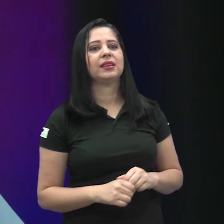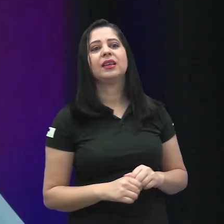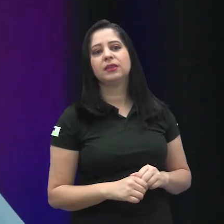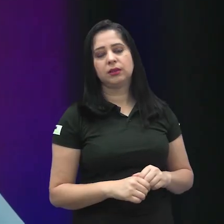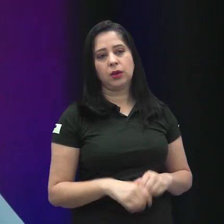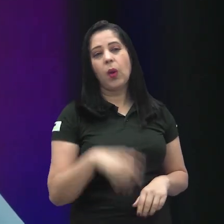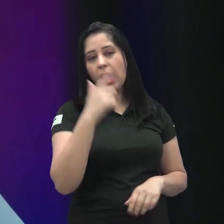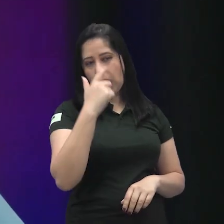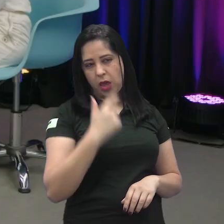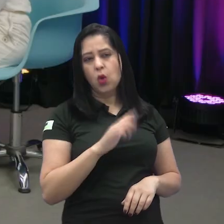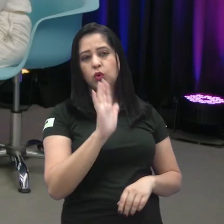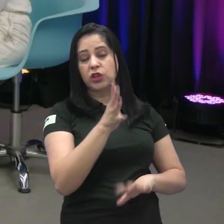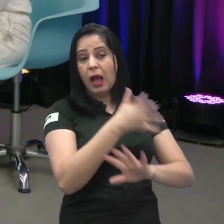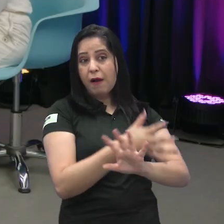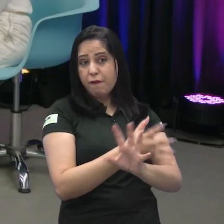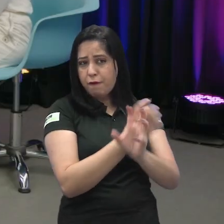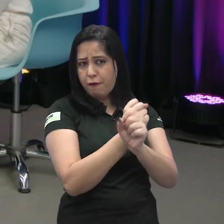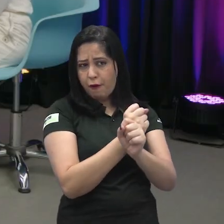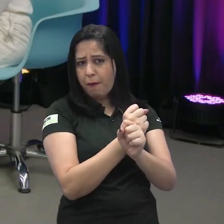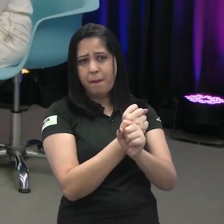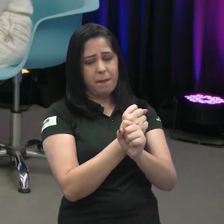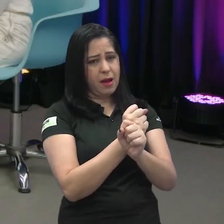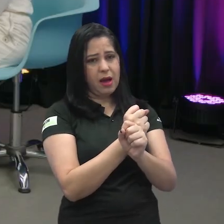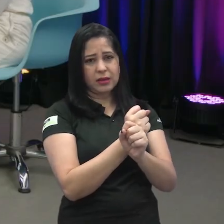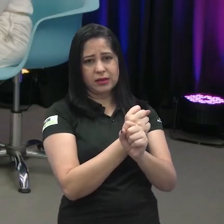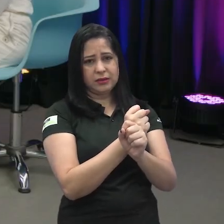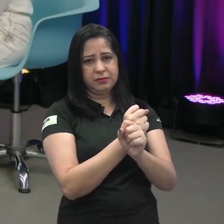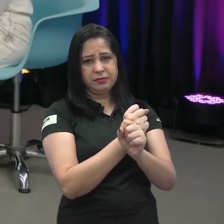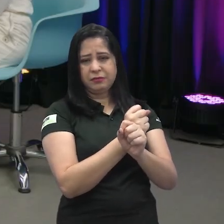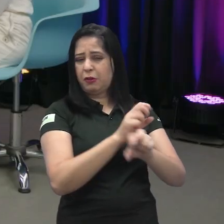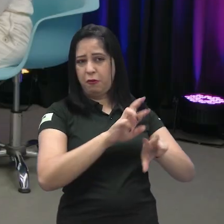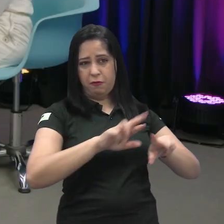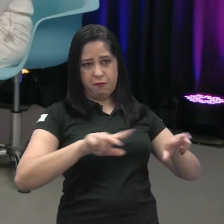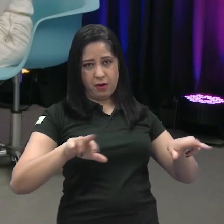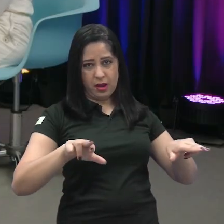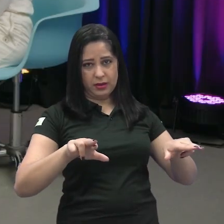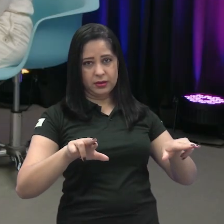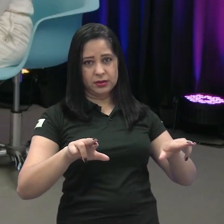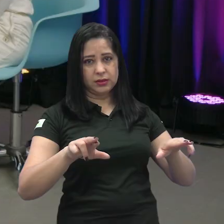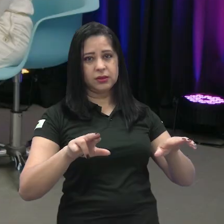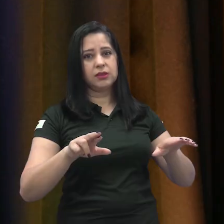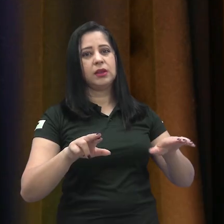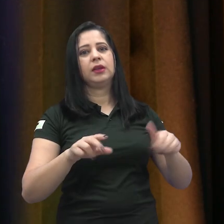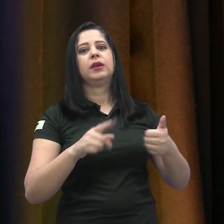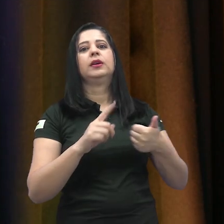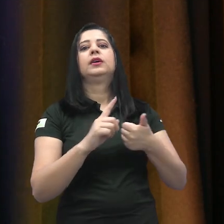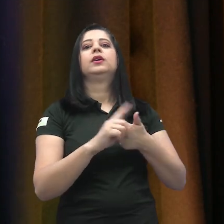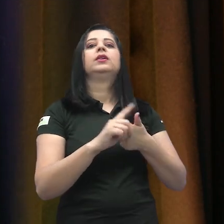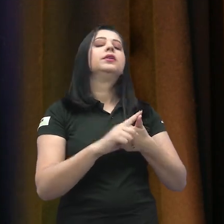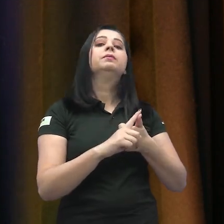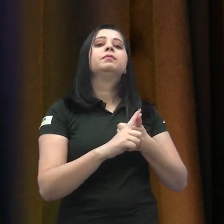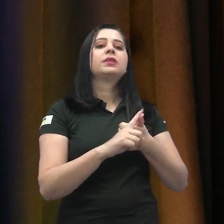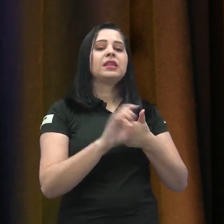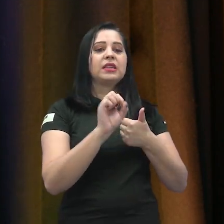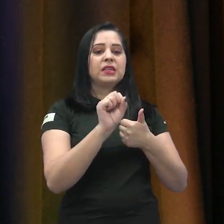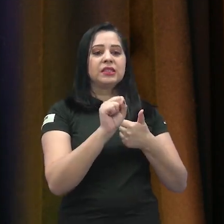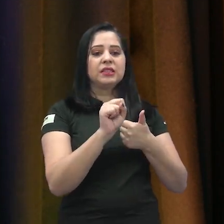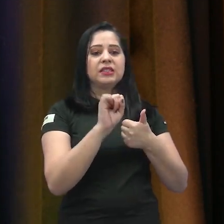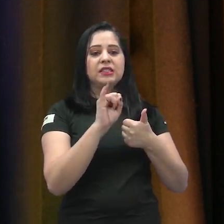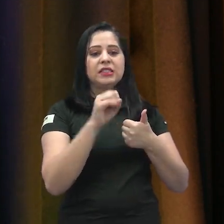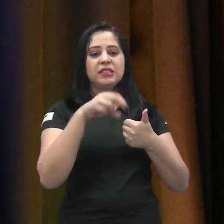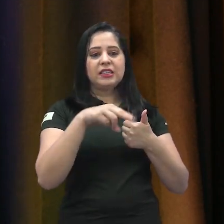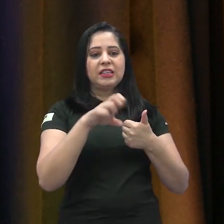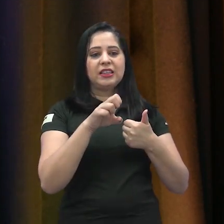possibilidades. Eu tenho várias formações onde eu ofereço uma ferramenta complementa a outra, né? Começando